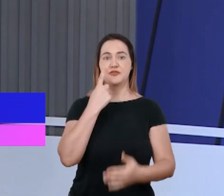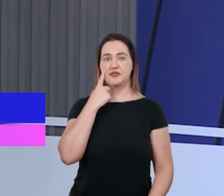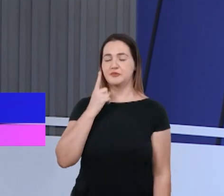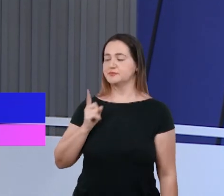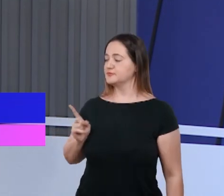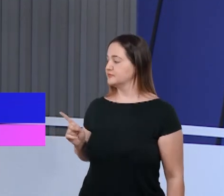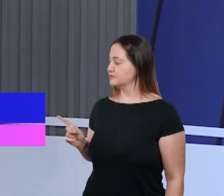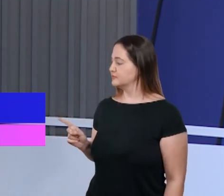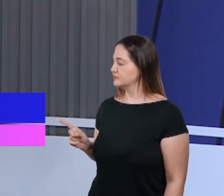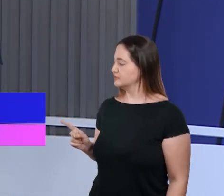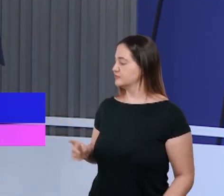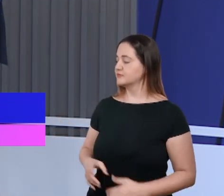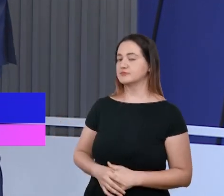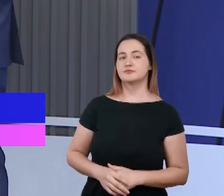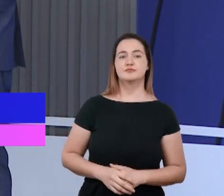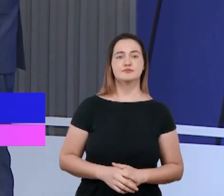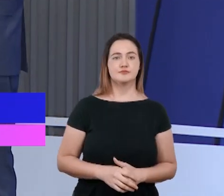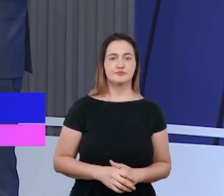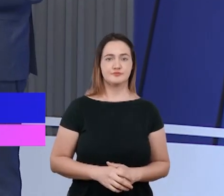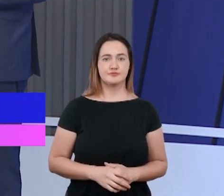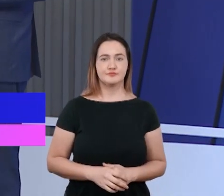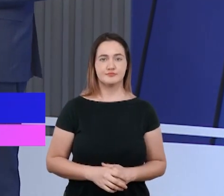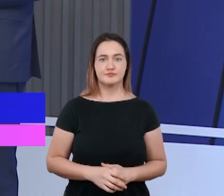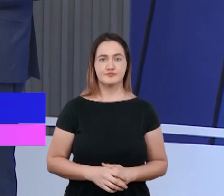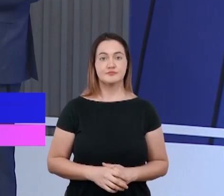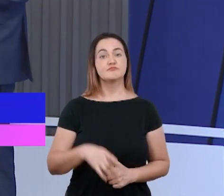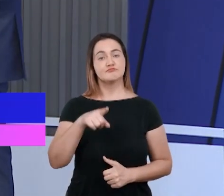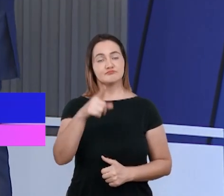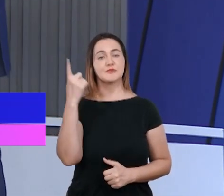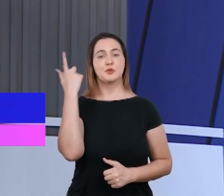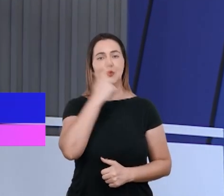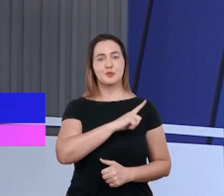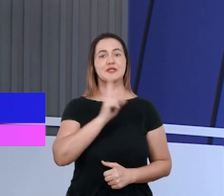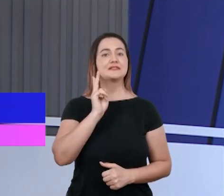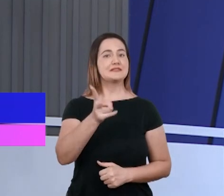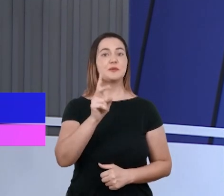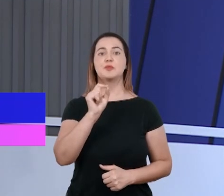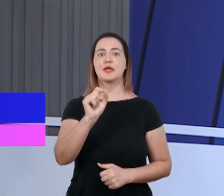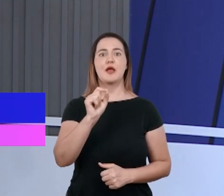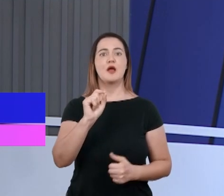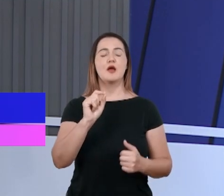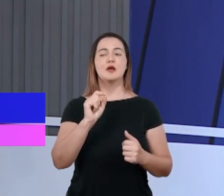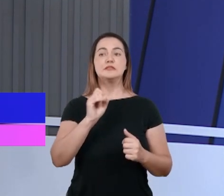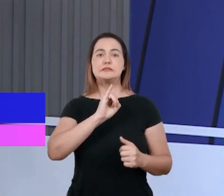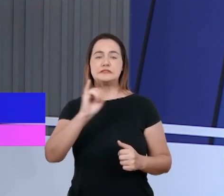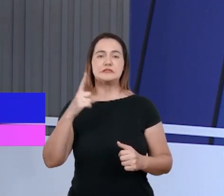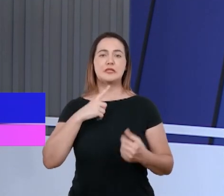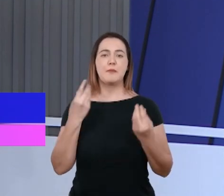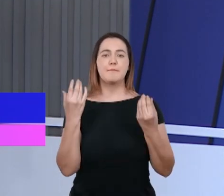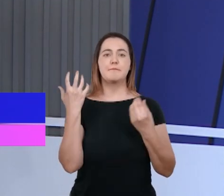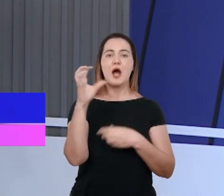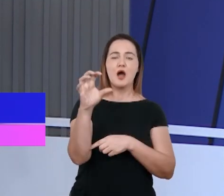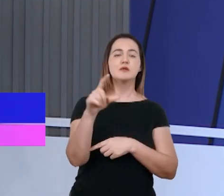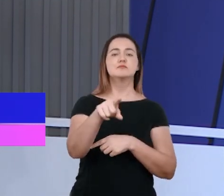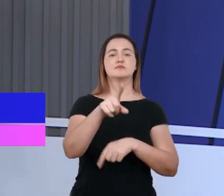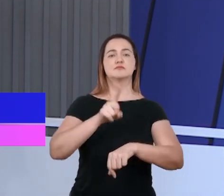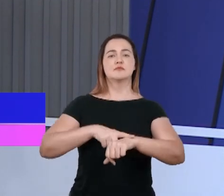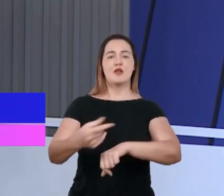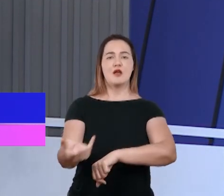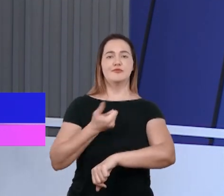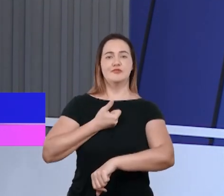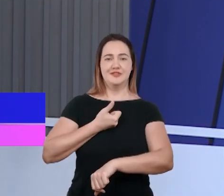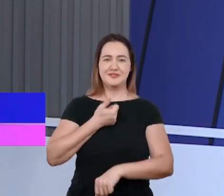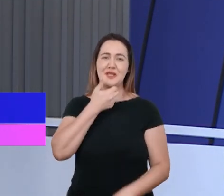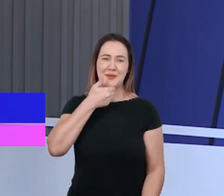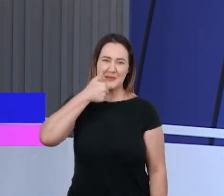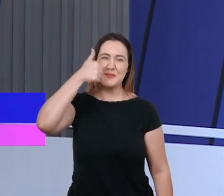Futuro, se inscreve no canal, ativa o sininho para receber as notificações e você vai estar sempre acompanhando tudo